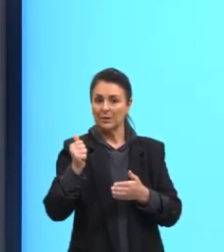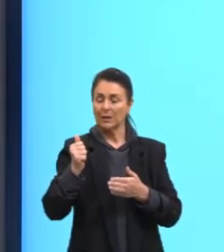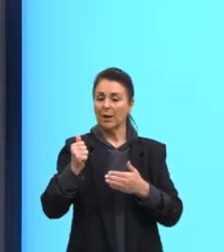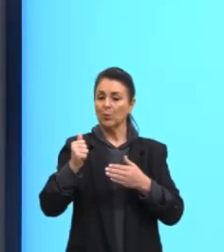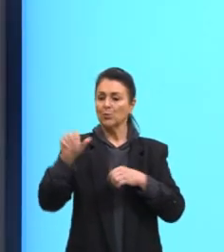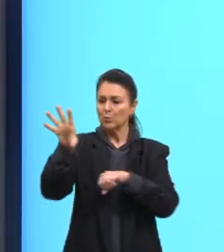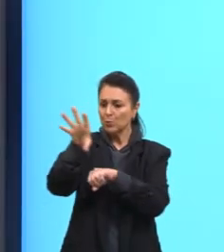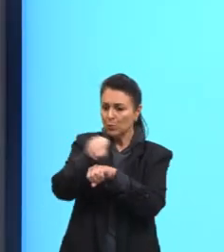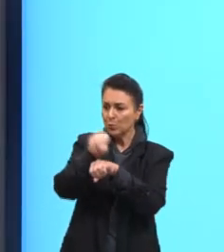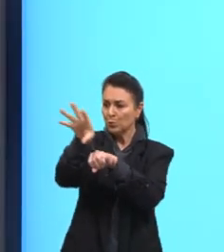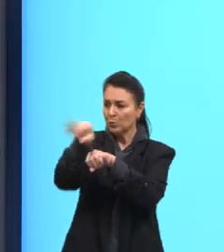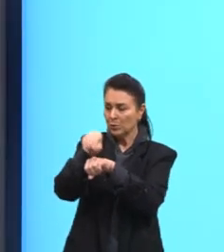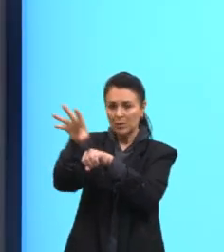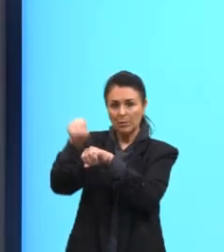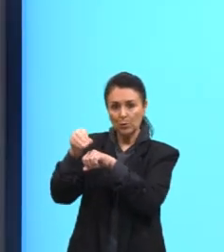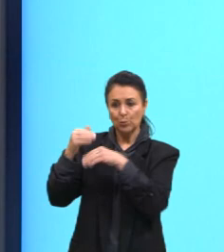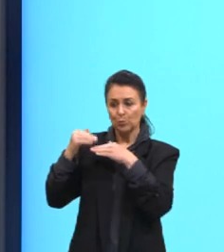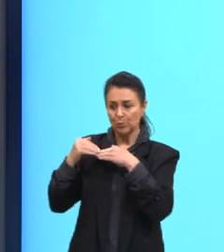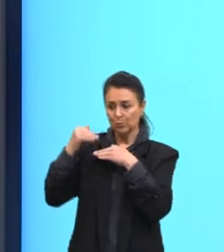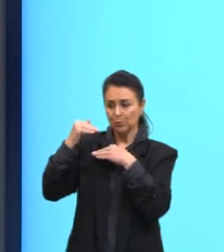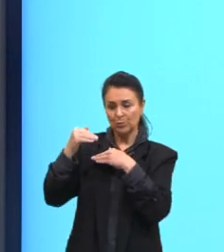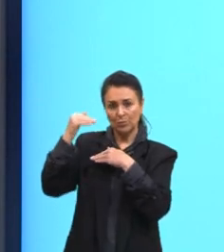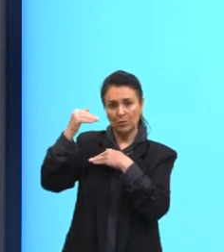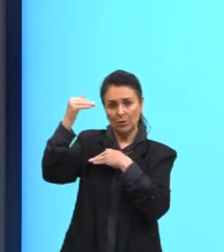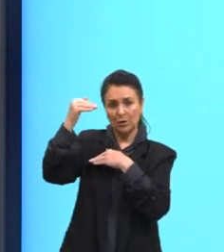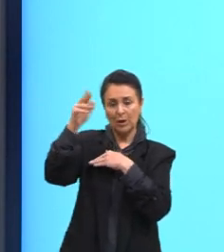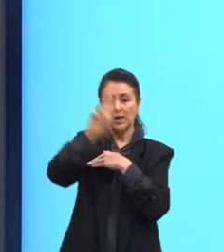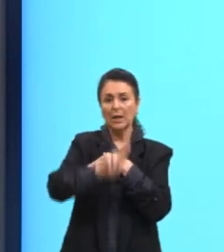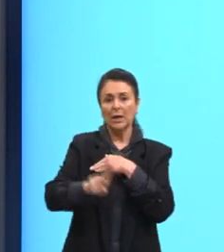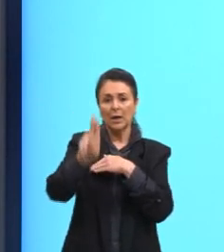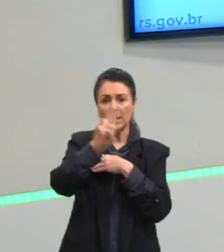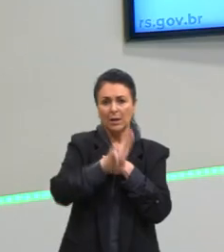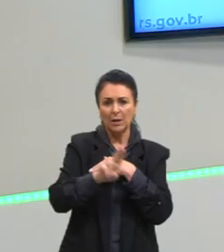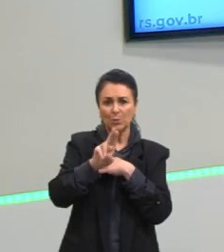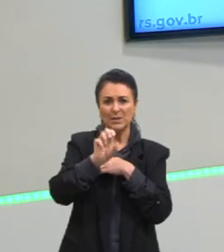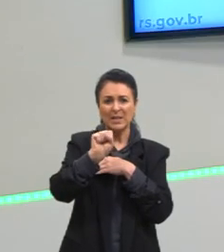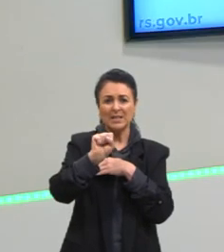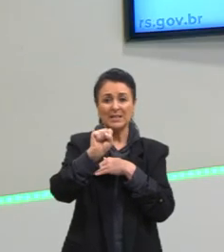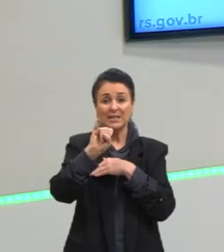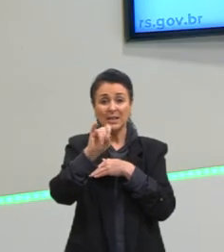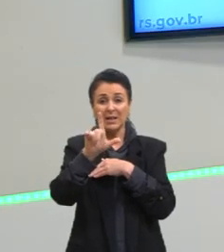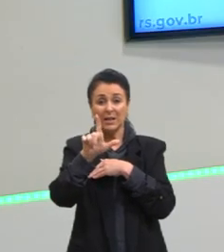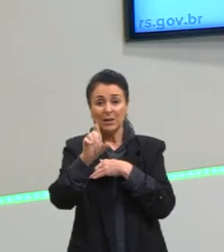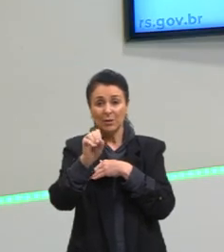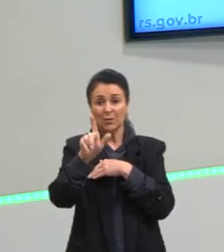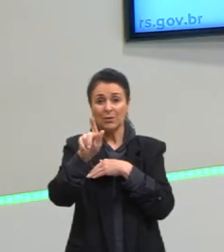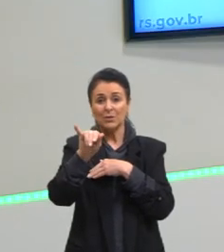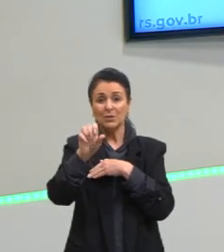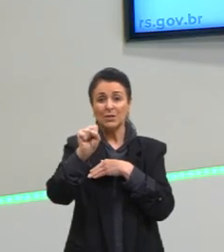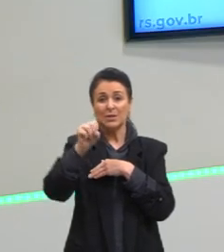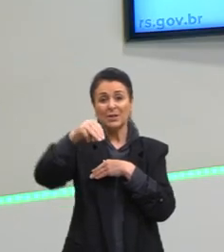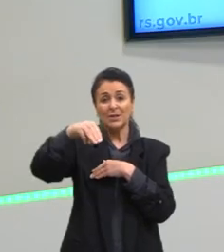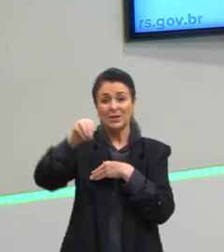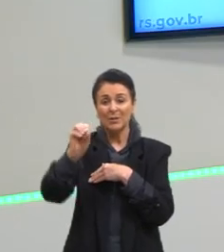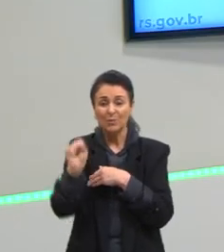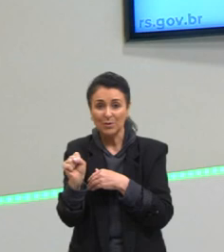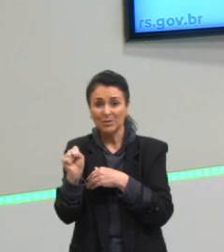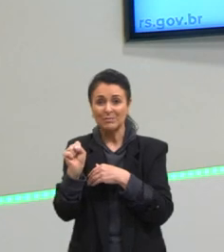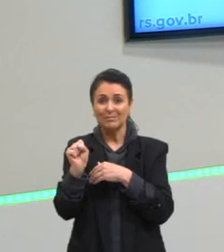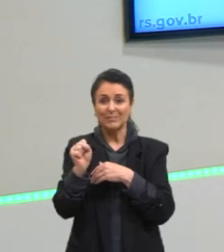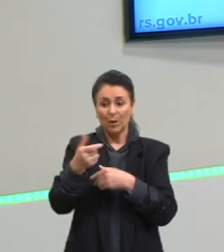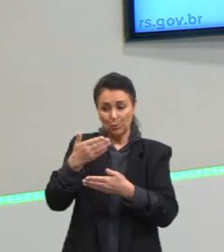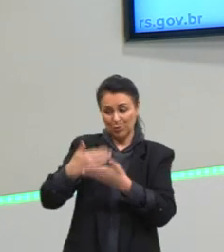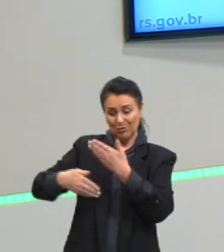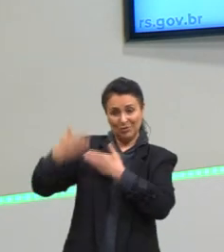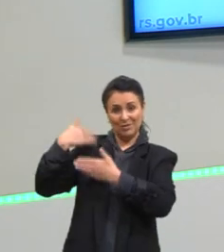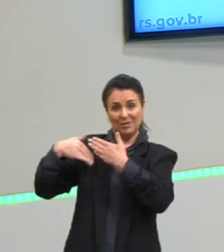conhecimentos então ele ele vai usá as missas os silogismos que essa forma de encadear e ele